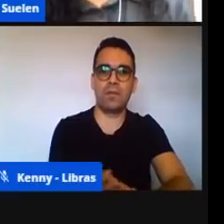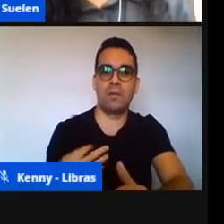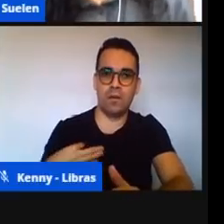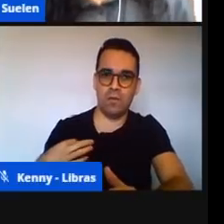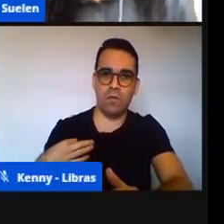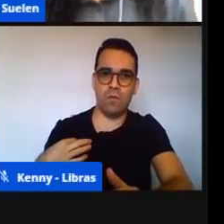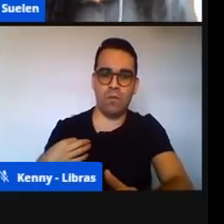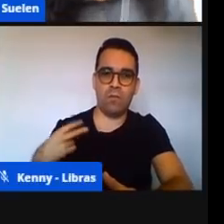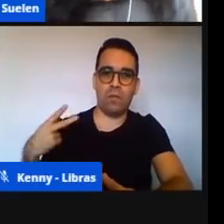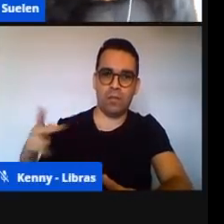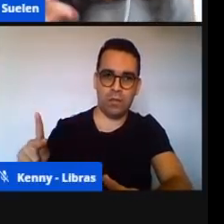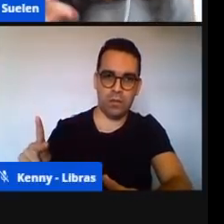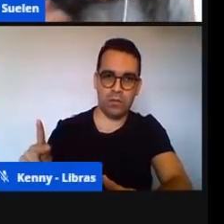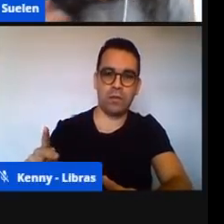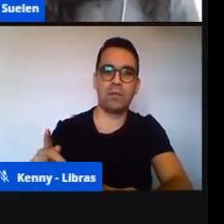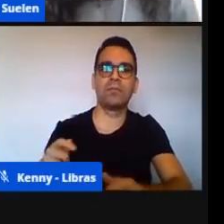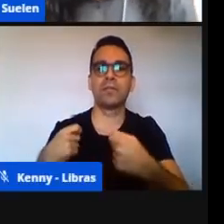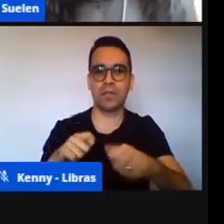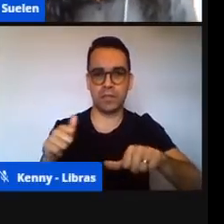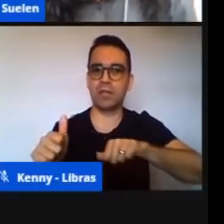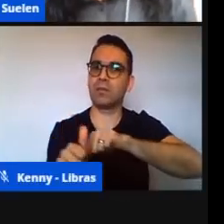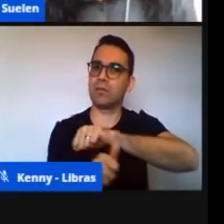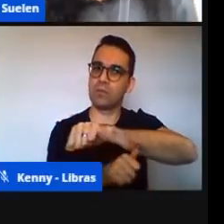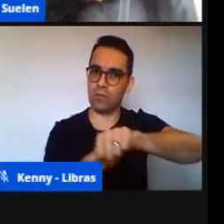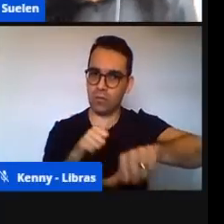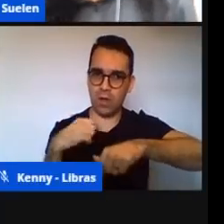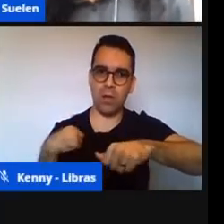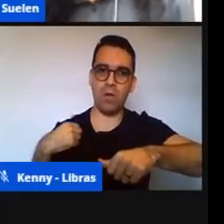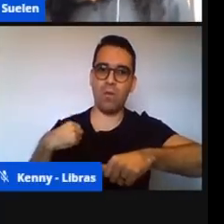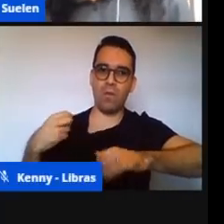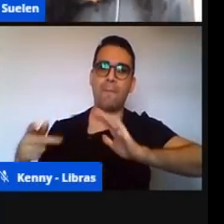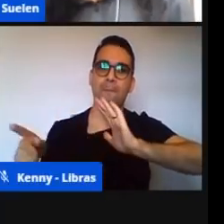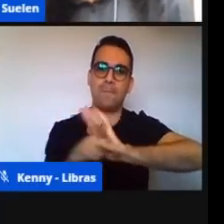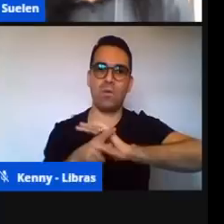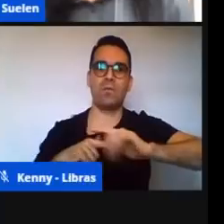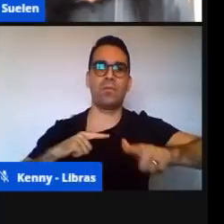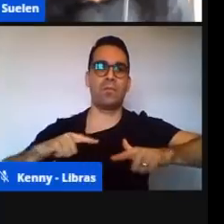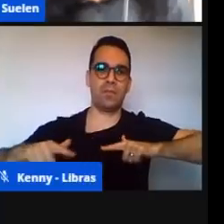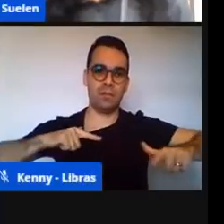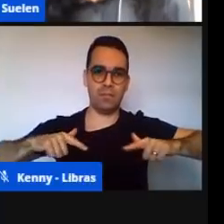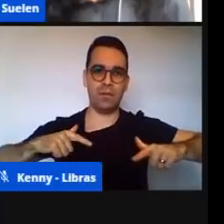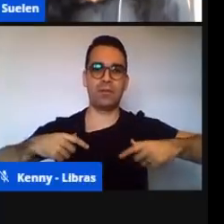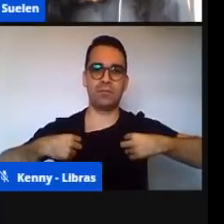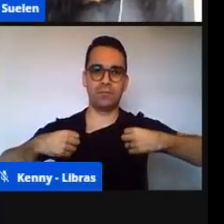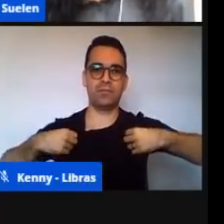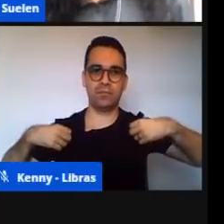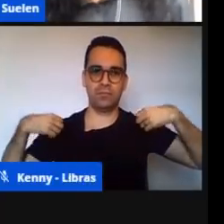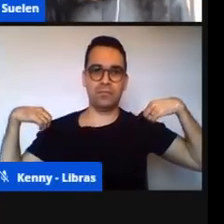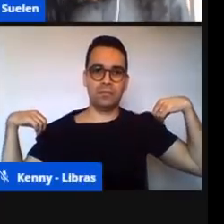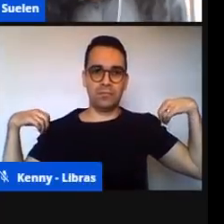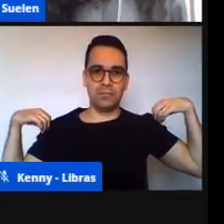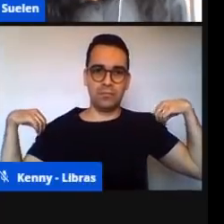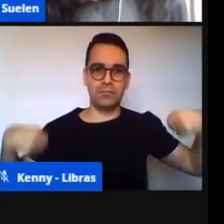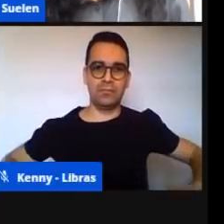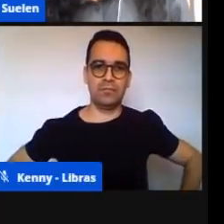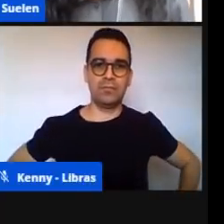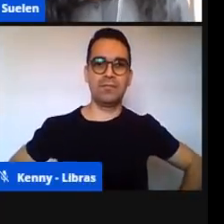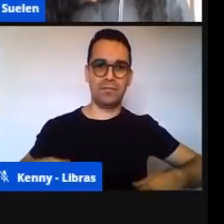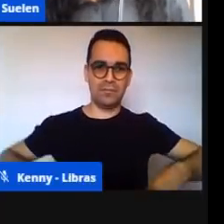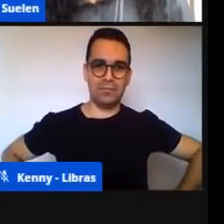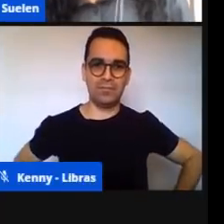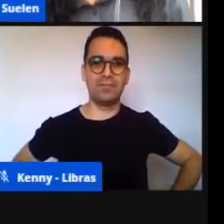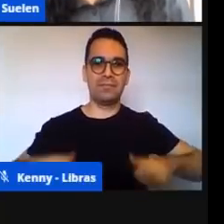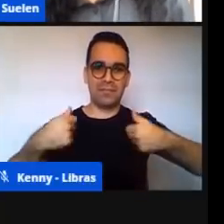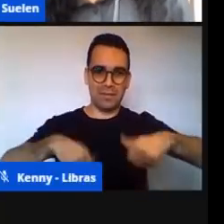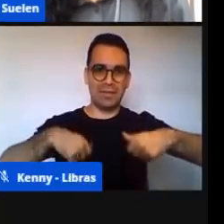uniforme. Tá? Não pode ser o mesmo uniforme, a mesma roupa que você utilizou durante o transporte para chegar até